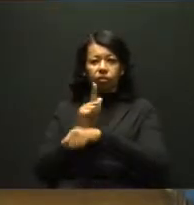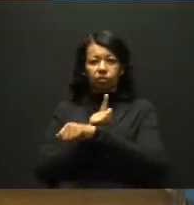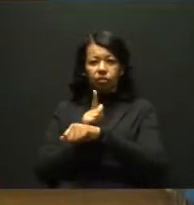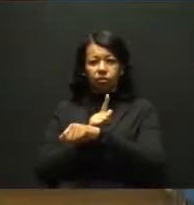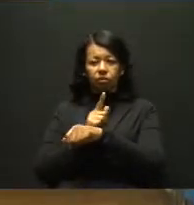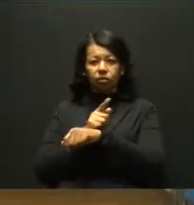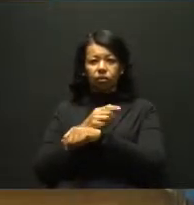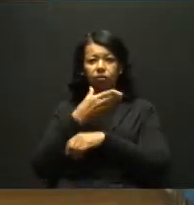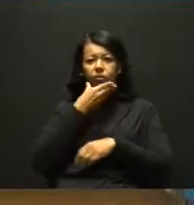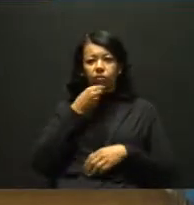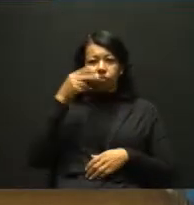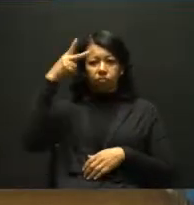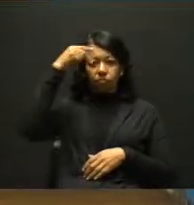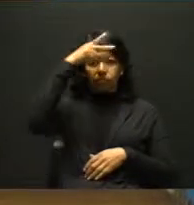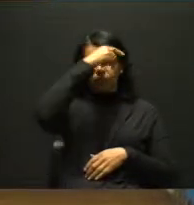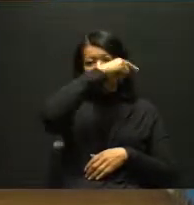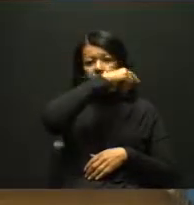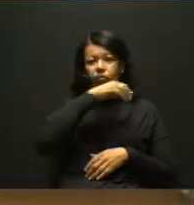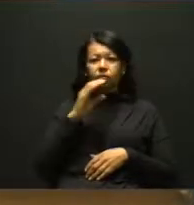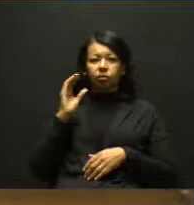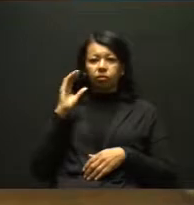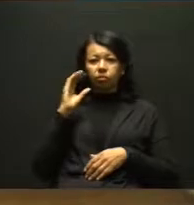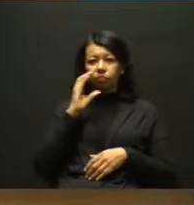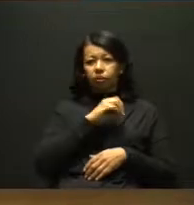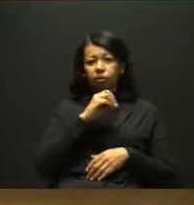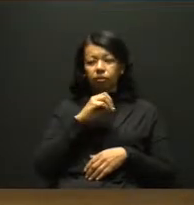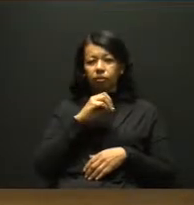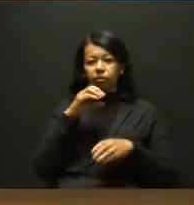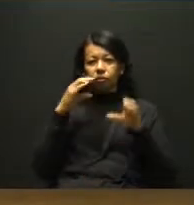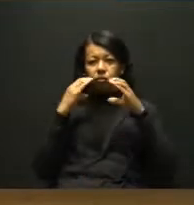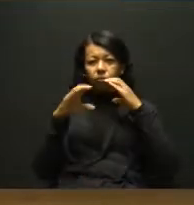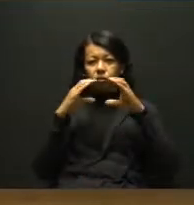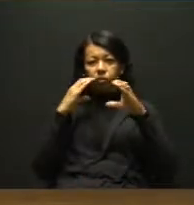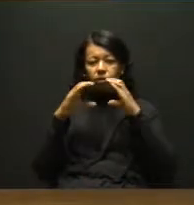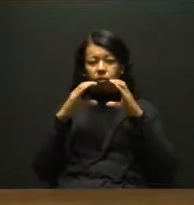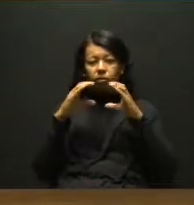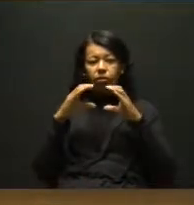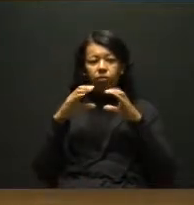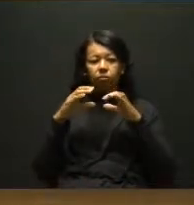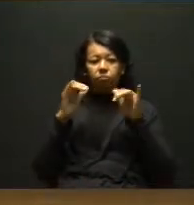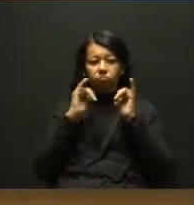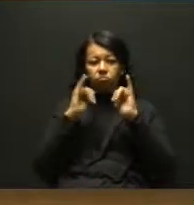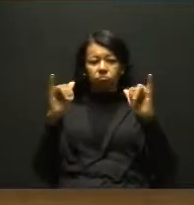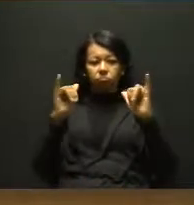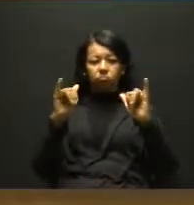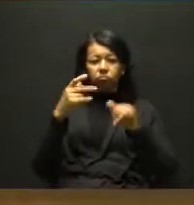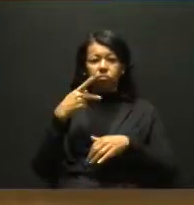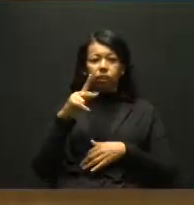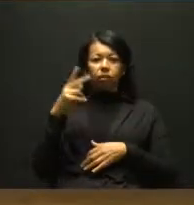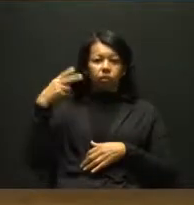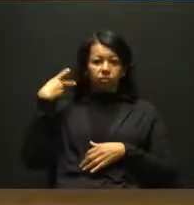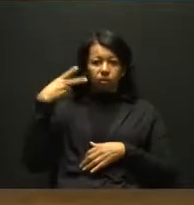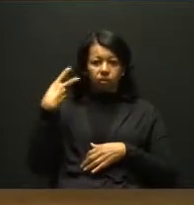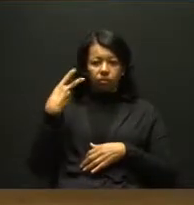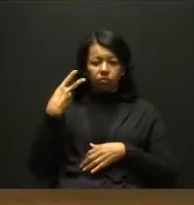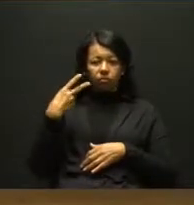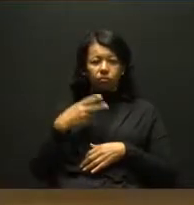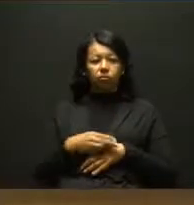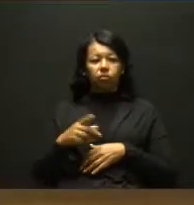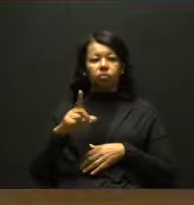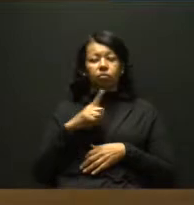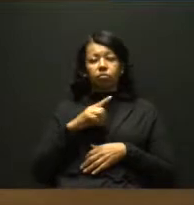prefeito agilidade comunicação interação para os vereadores eu me sinto em algumas situações